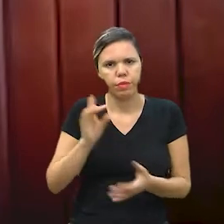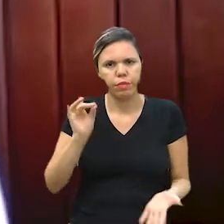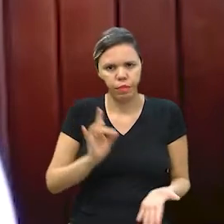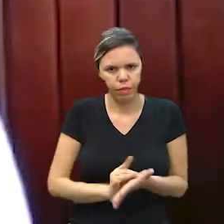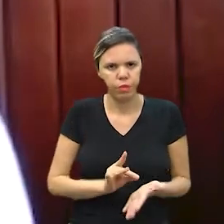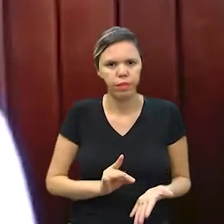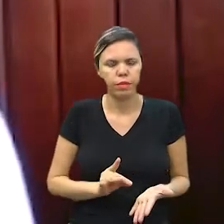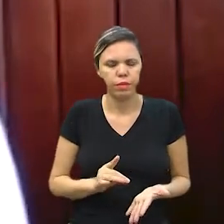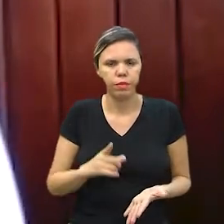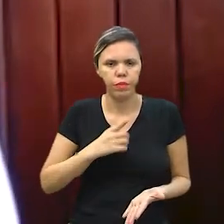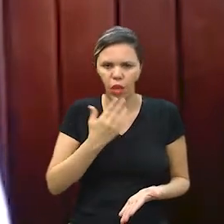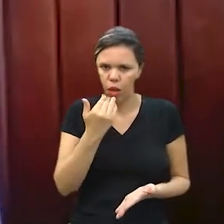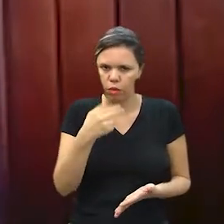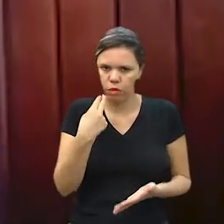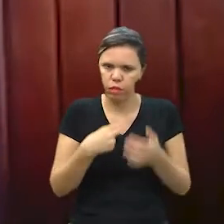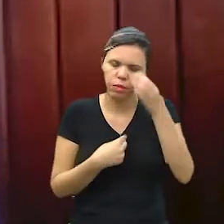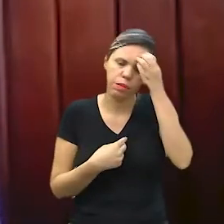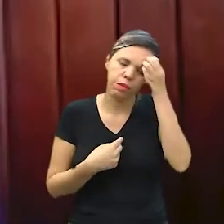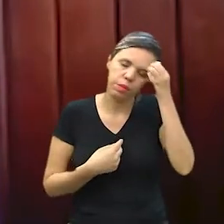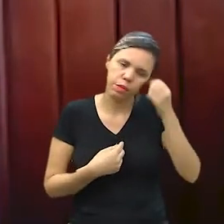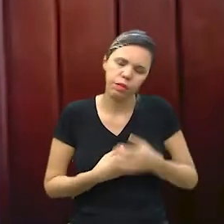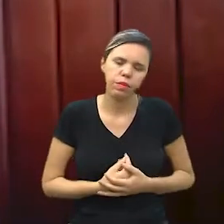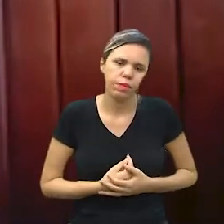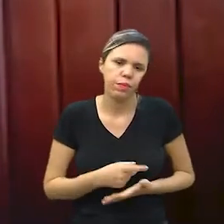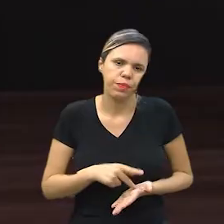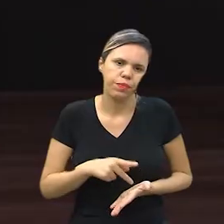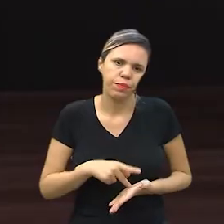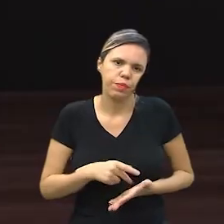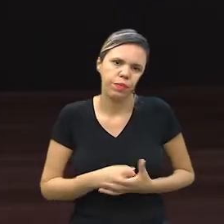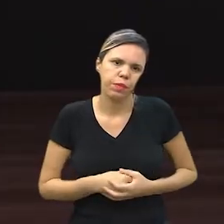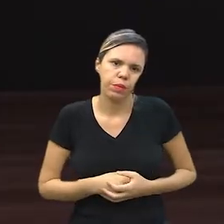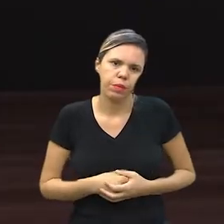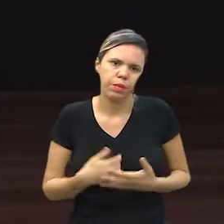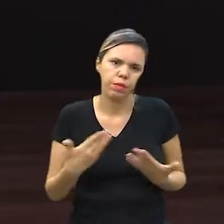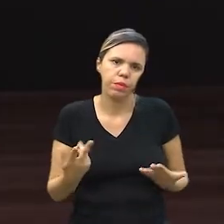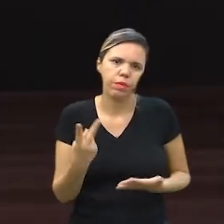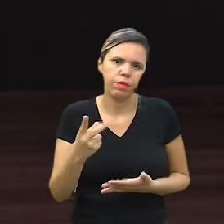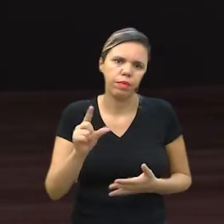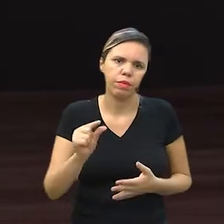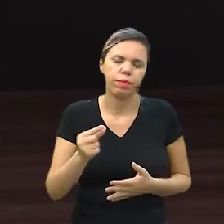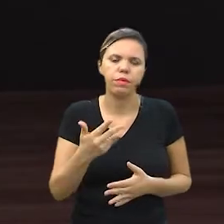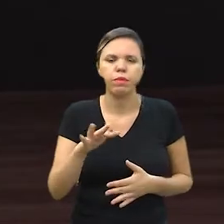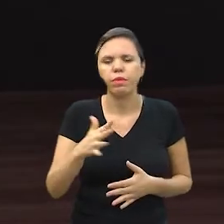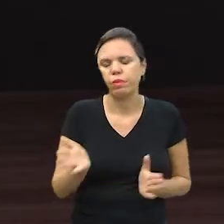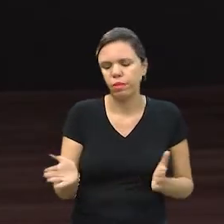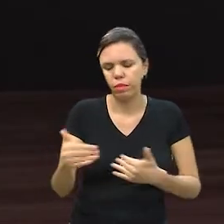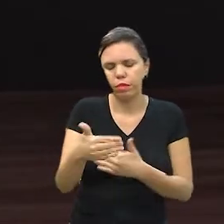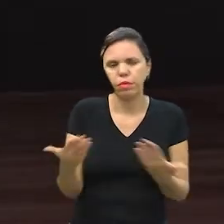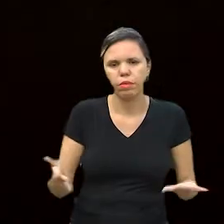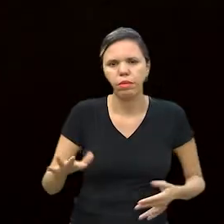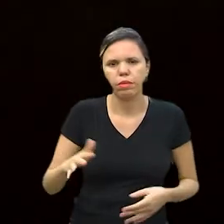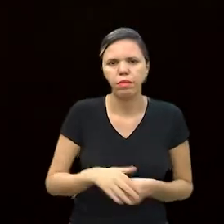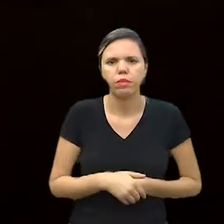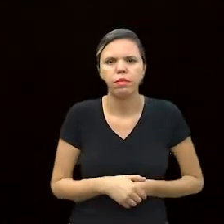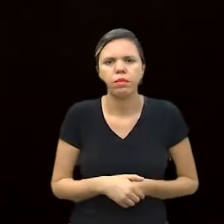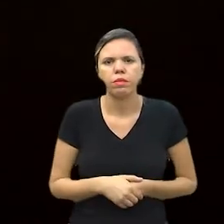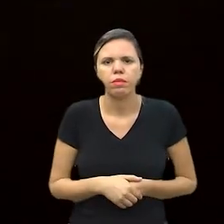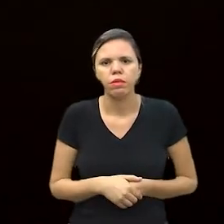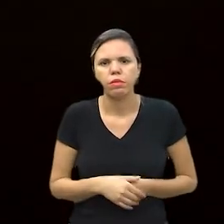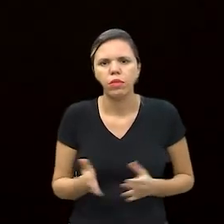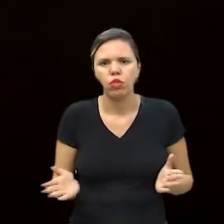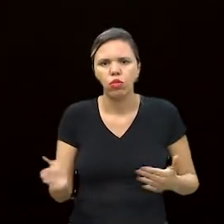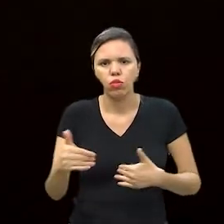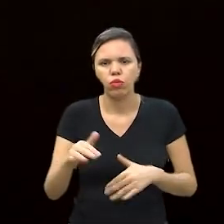realmente vai nutrir e nutrir de verdade. Qual é o preço médio de uma cesta hoje? Uma